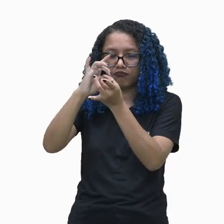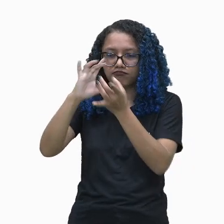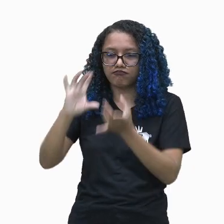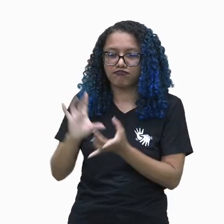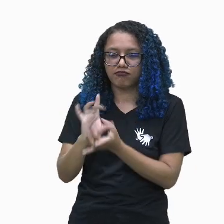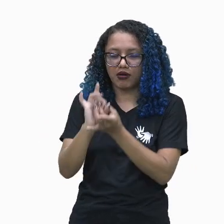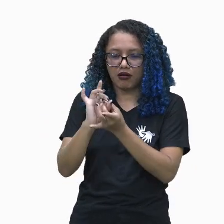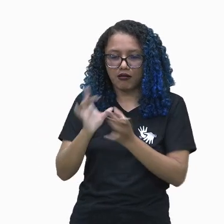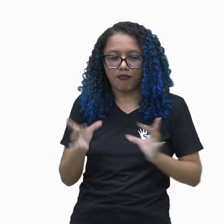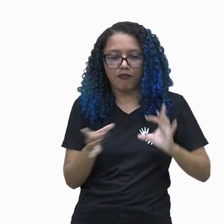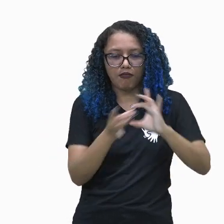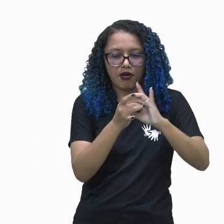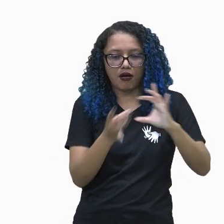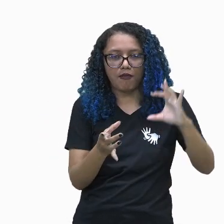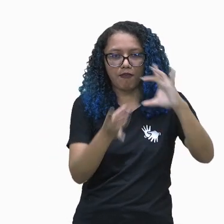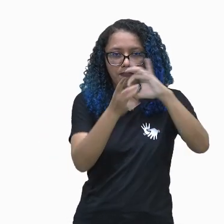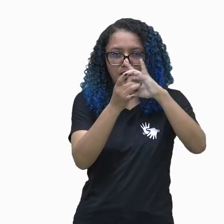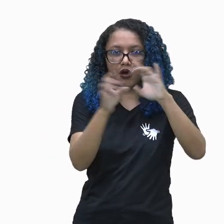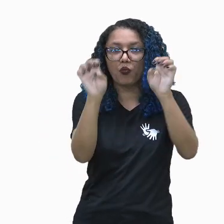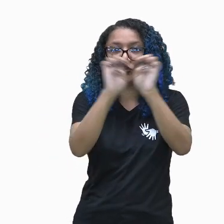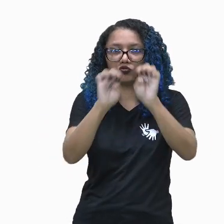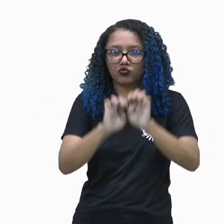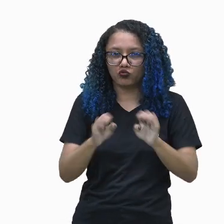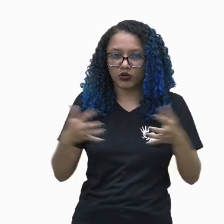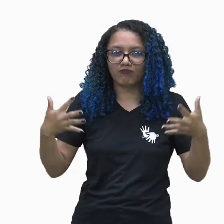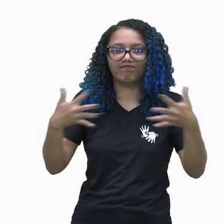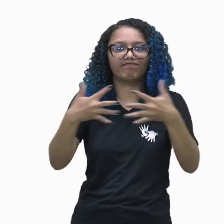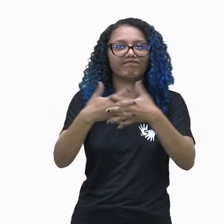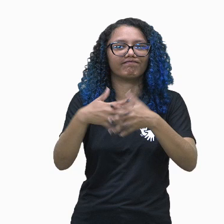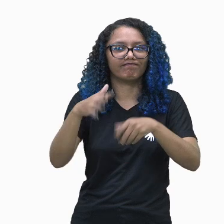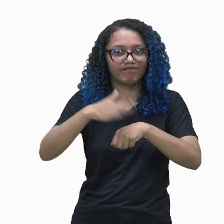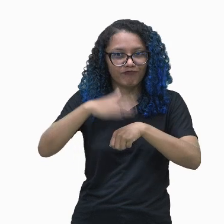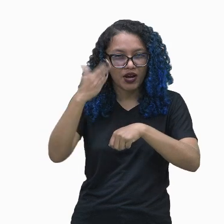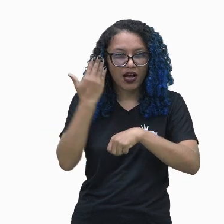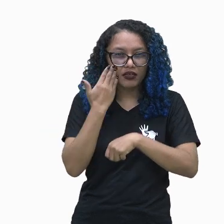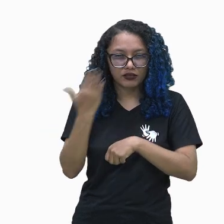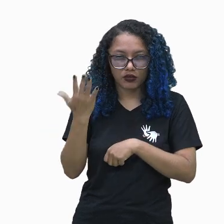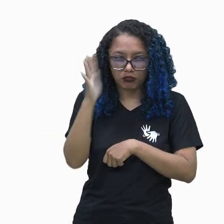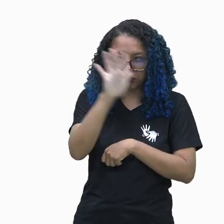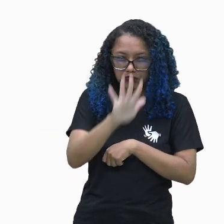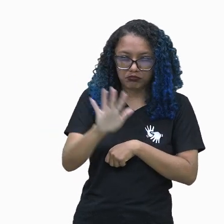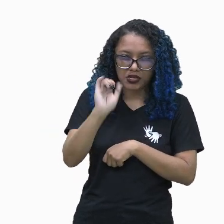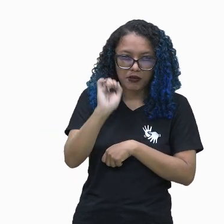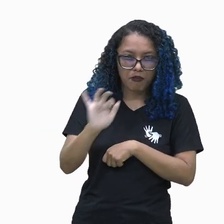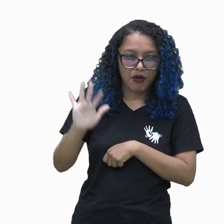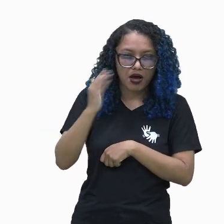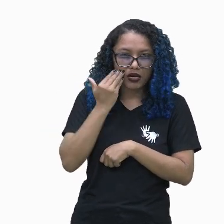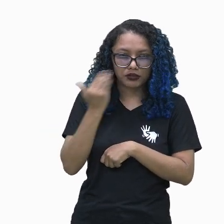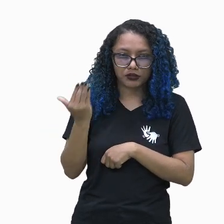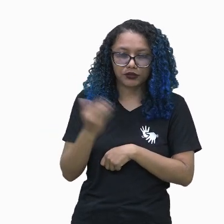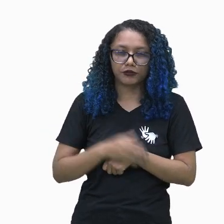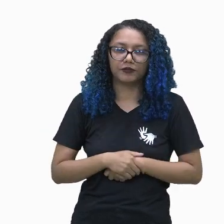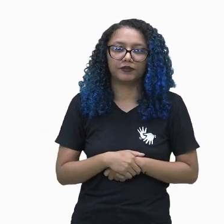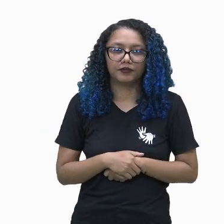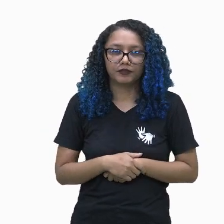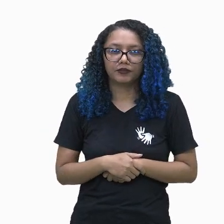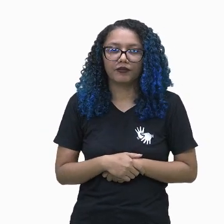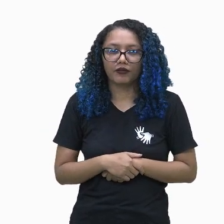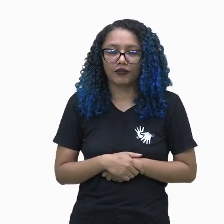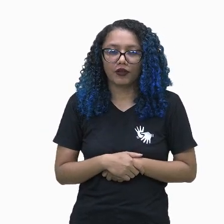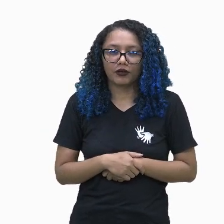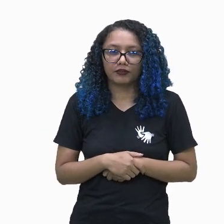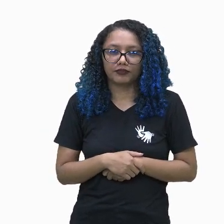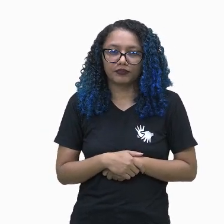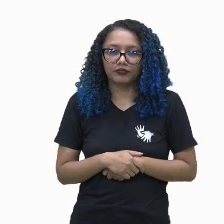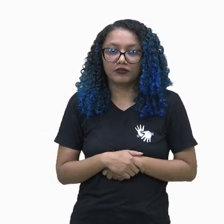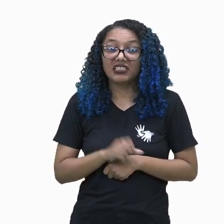mais complexa, né? E a estrutura quaternária é quando a molécula é formada por um complexo de mais de uma cadeia.